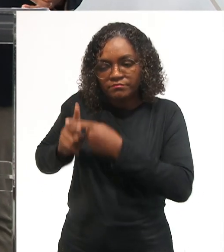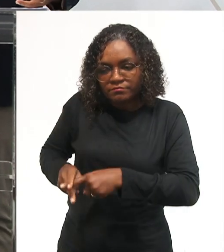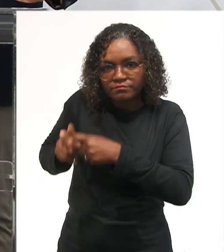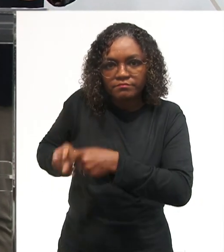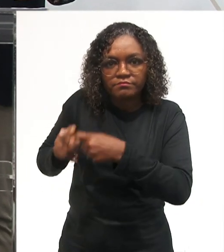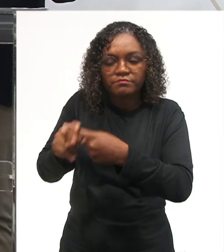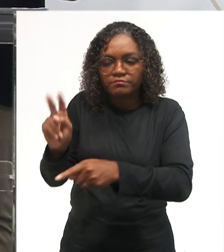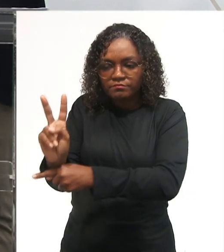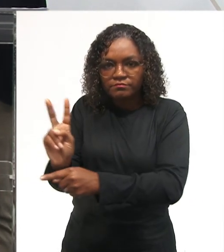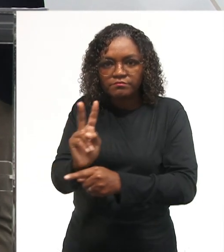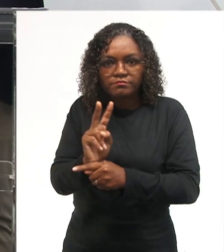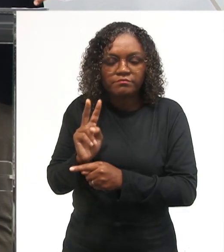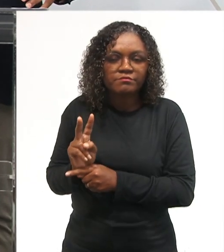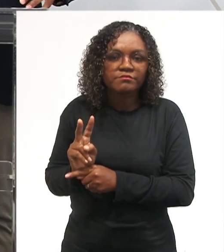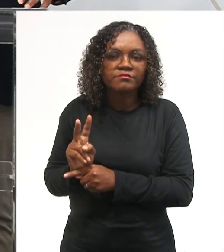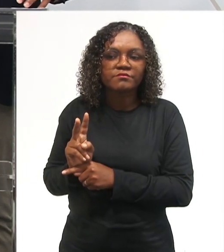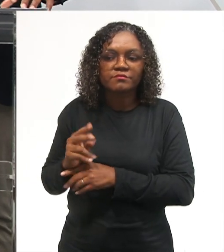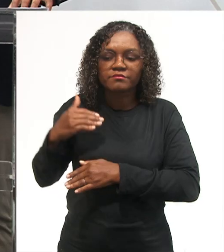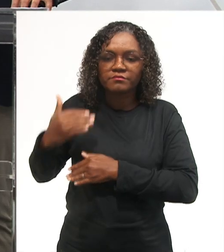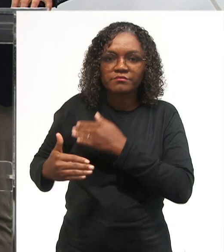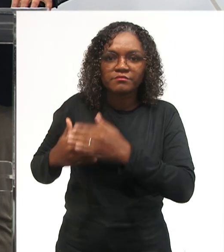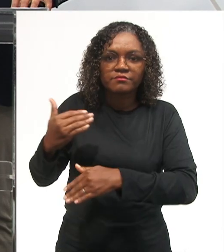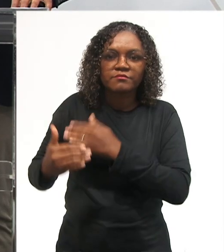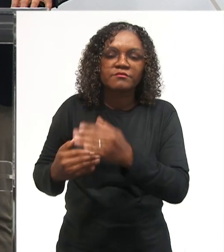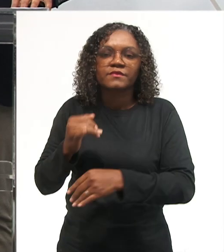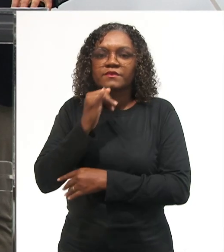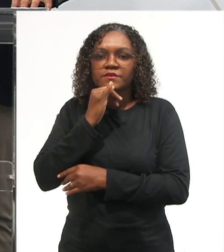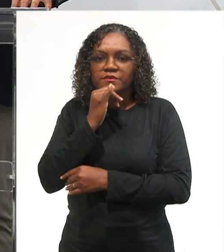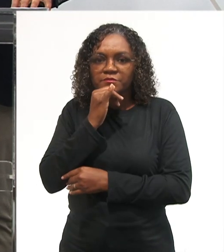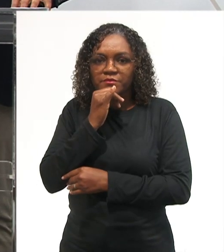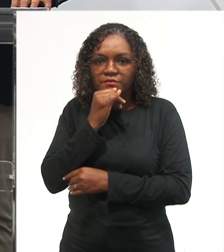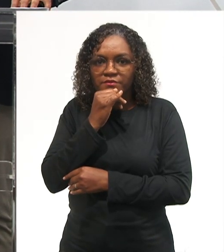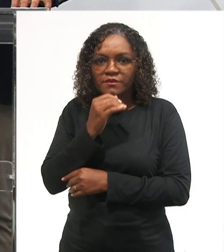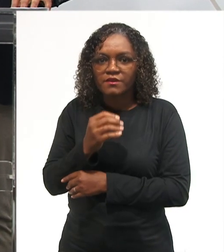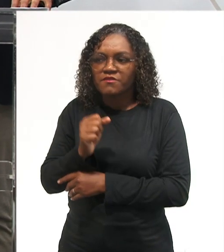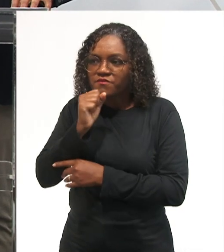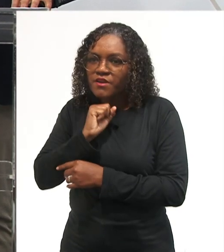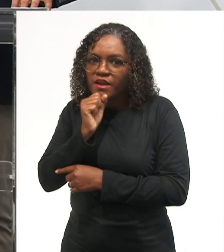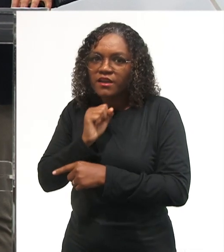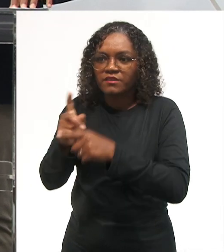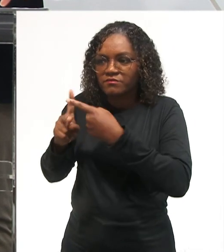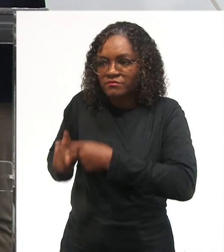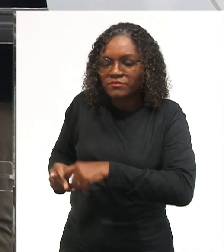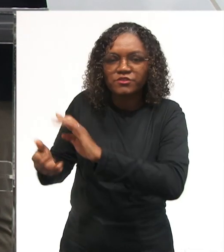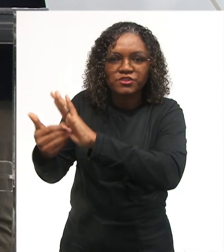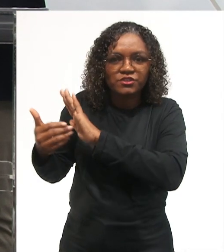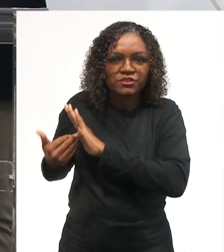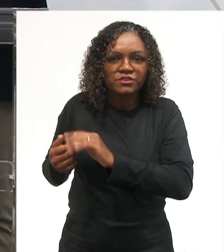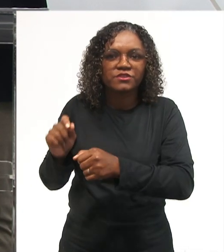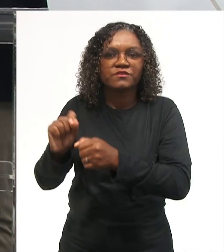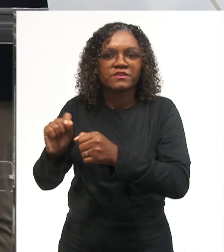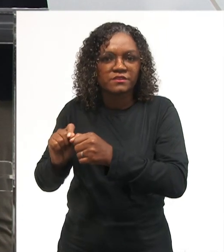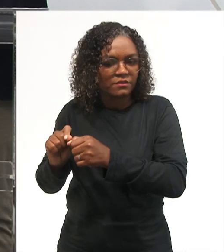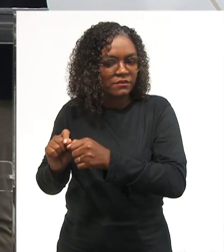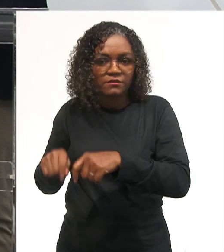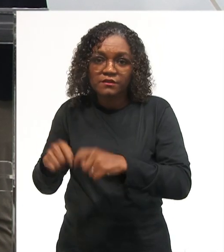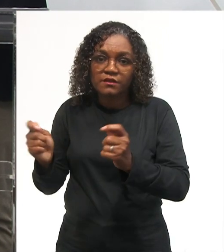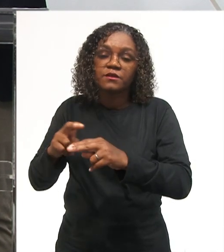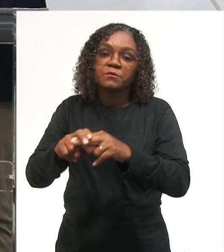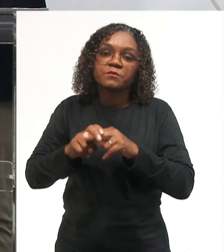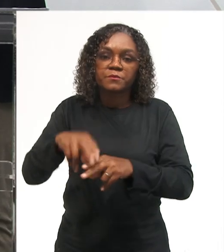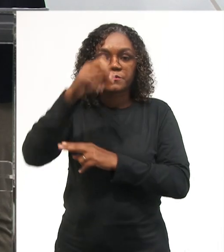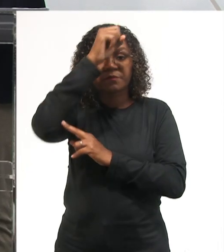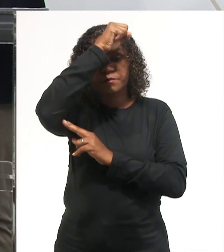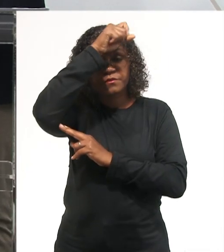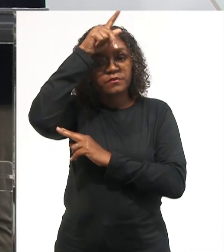prédio à medida que a estrutura vai se desgastando. Então, a prefeitura concede o quê? Ela